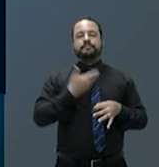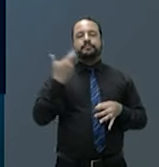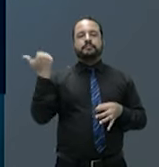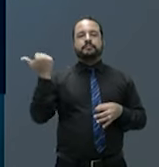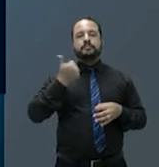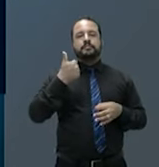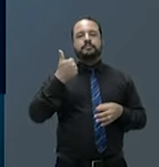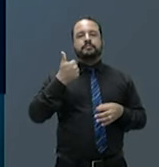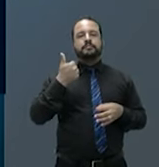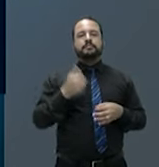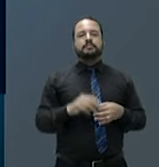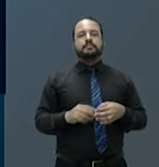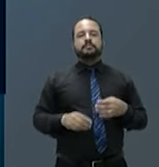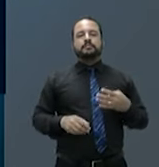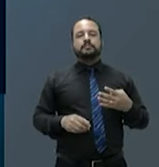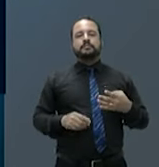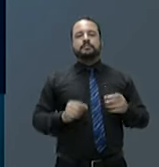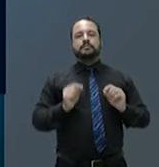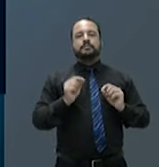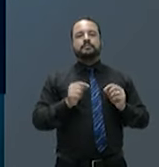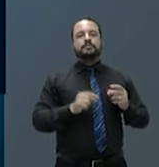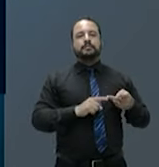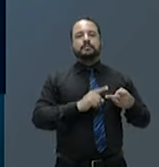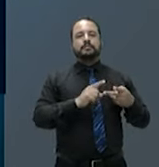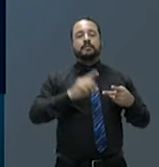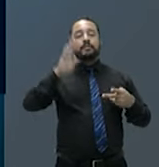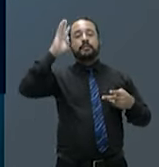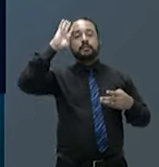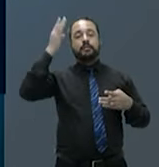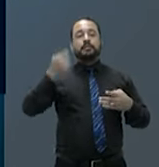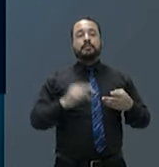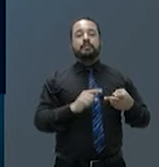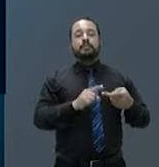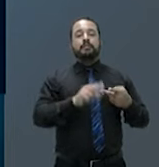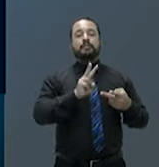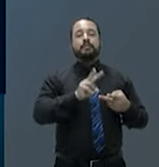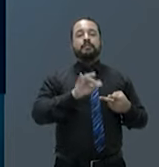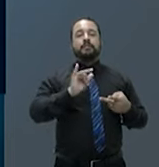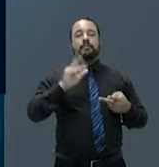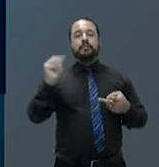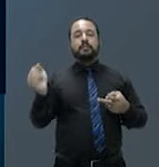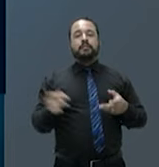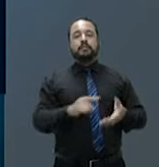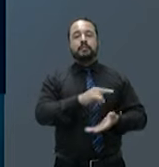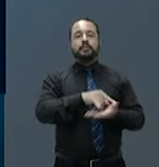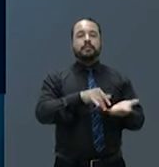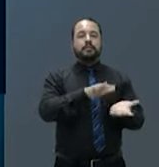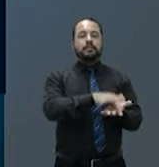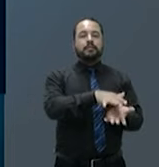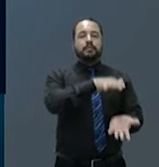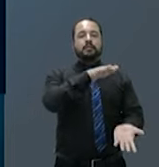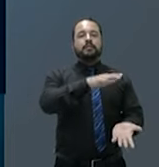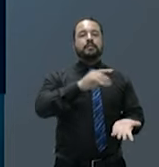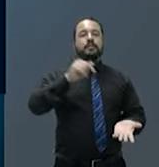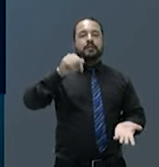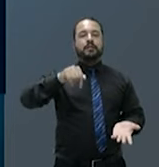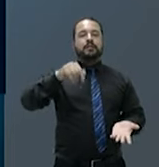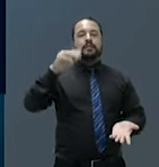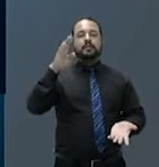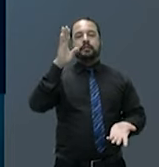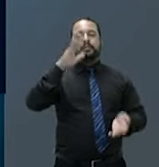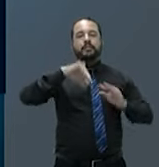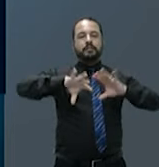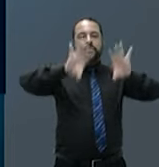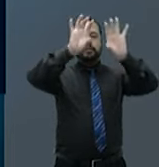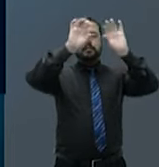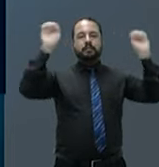alternativa restante para a vice-presidência, ao receber os autos nesta corte, em 10 de novembro de